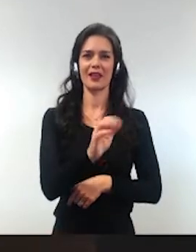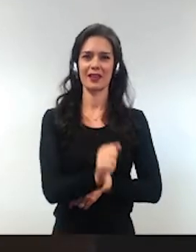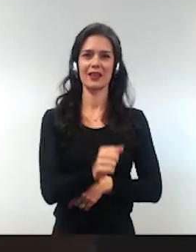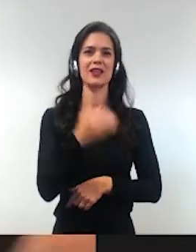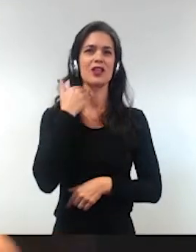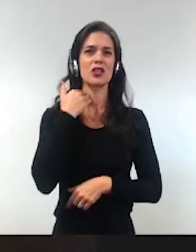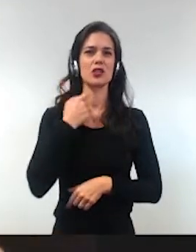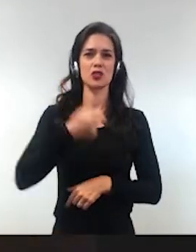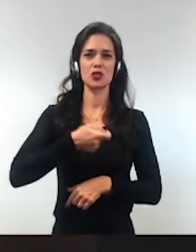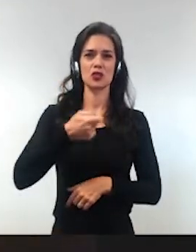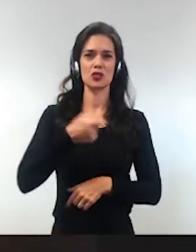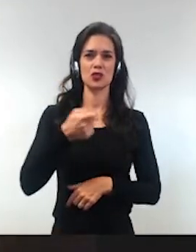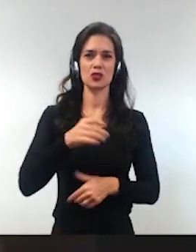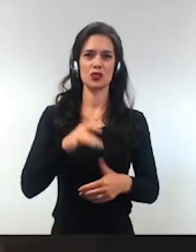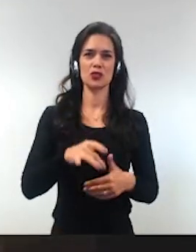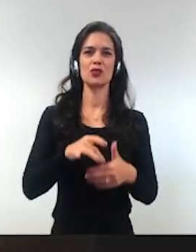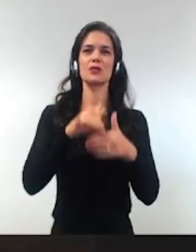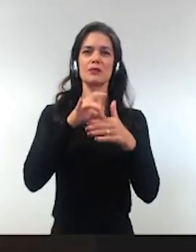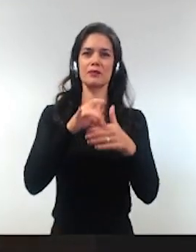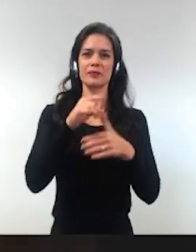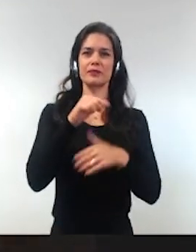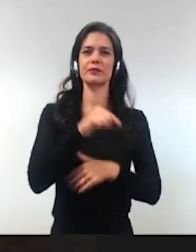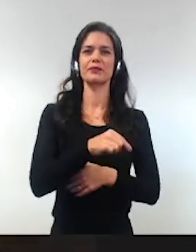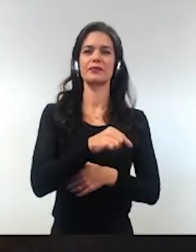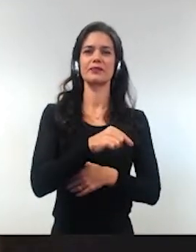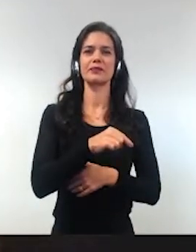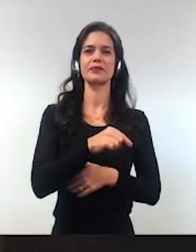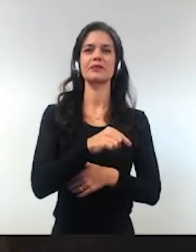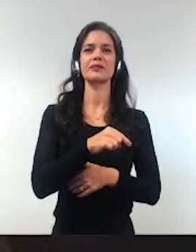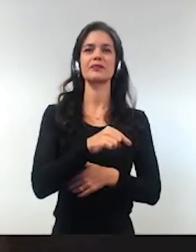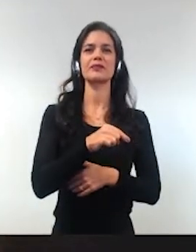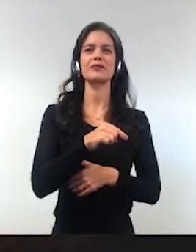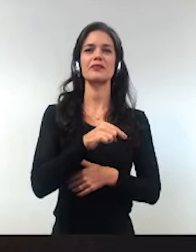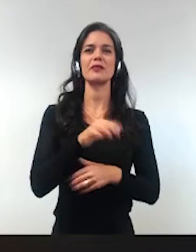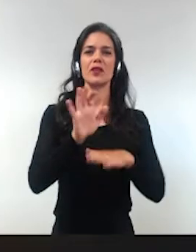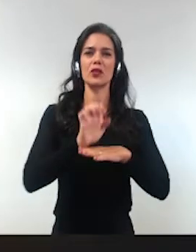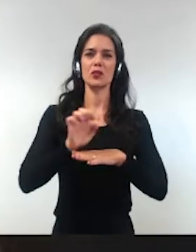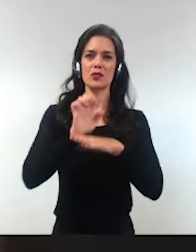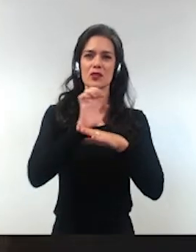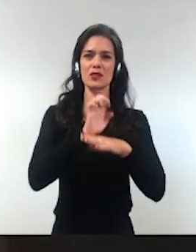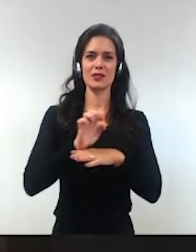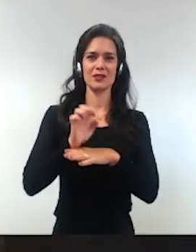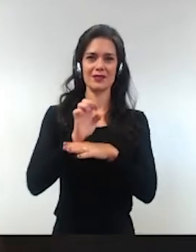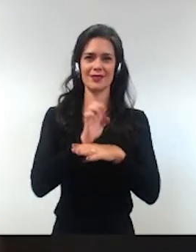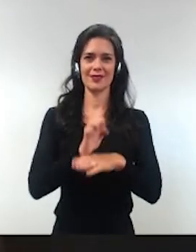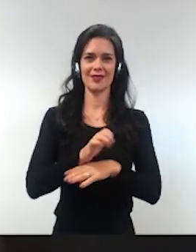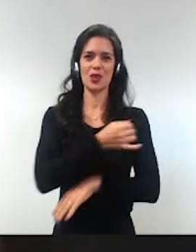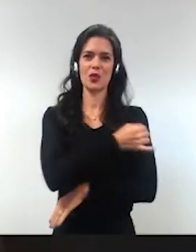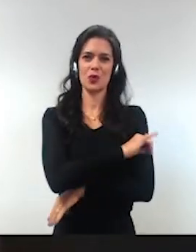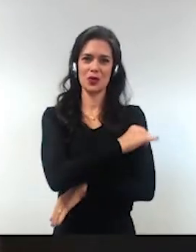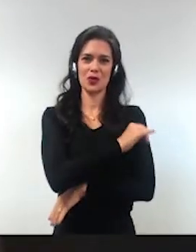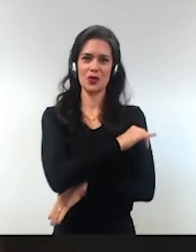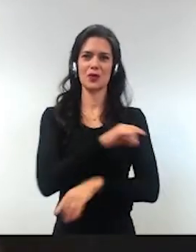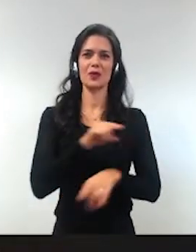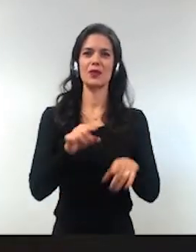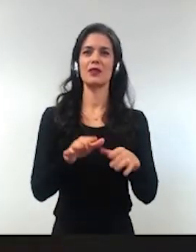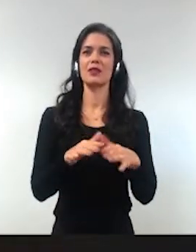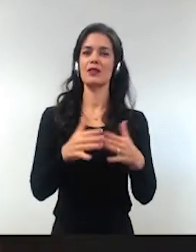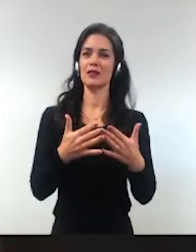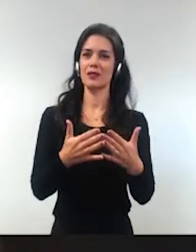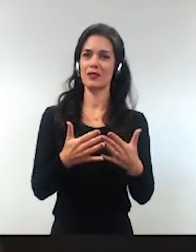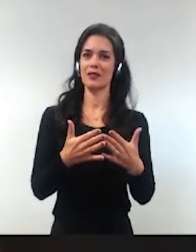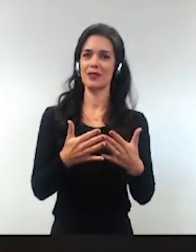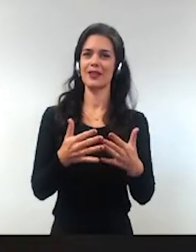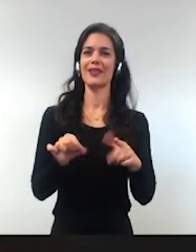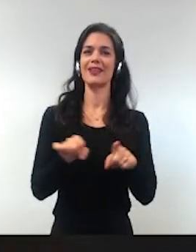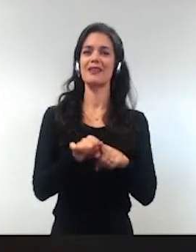juíza titular da 40ª Vara Criminal do Tribunal de Justiça do Estado do Rio de Janeiro e presidente,